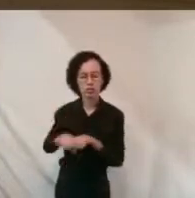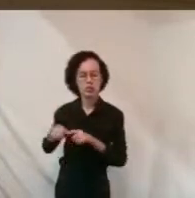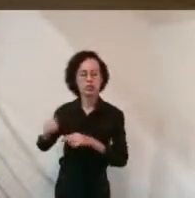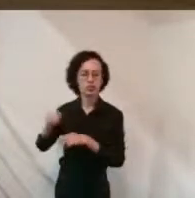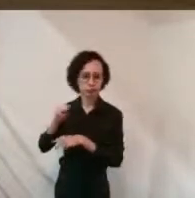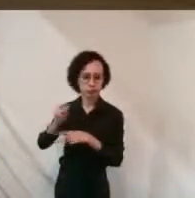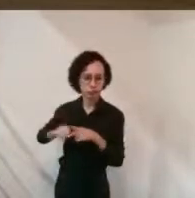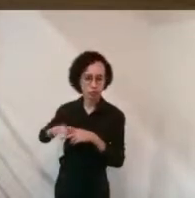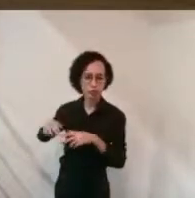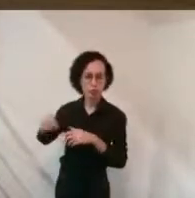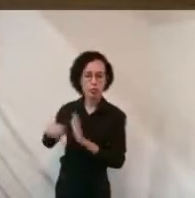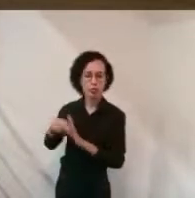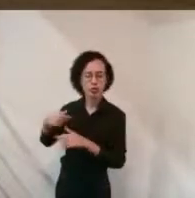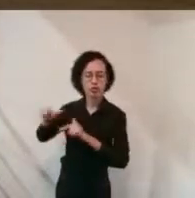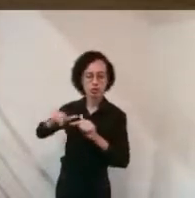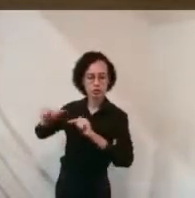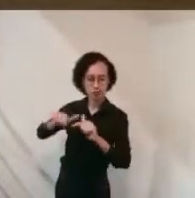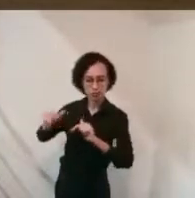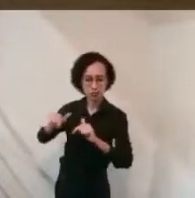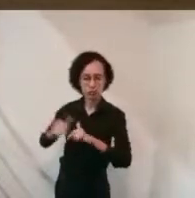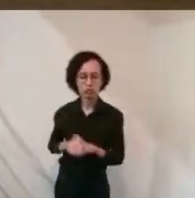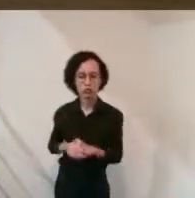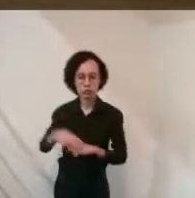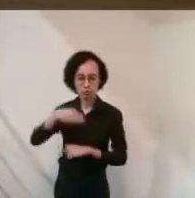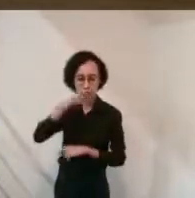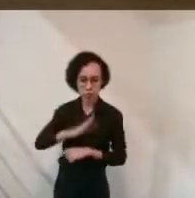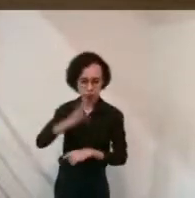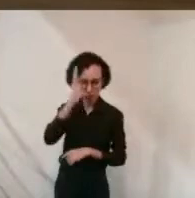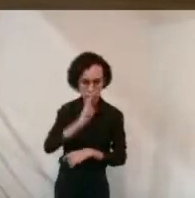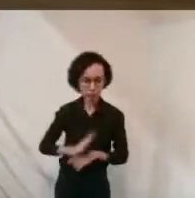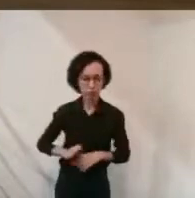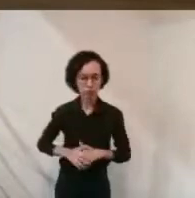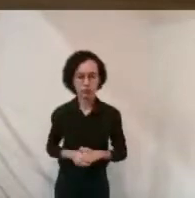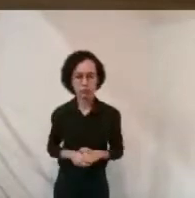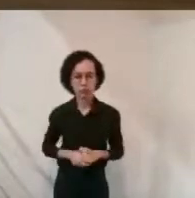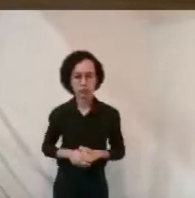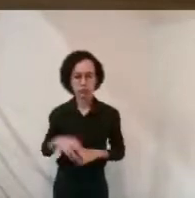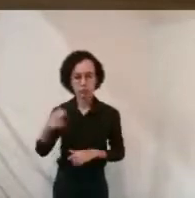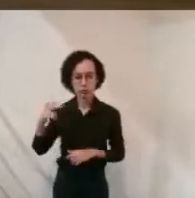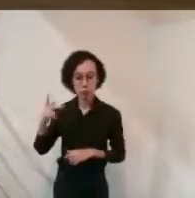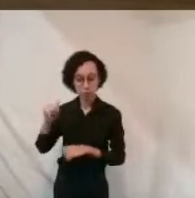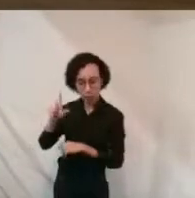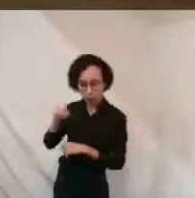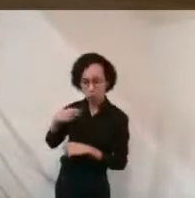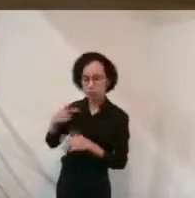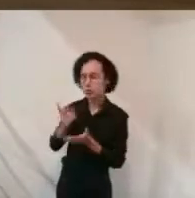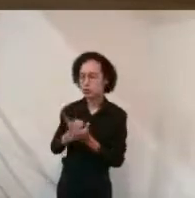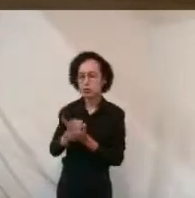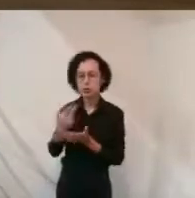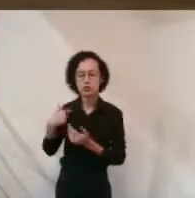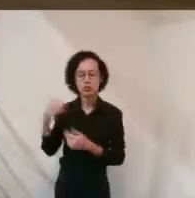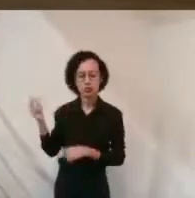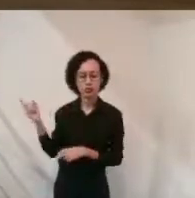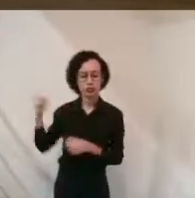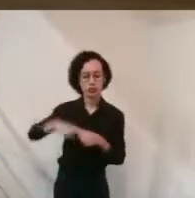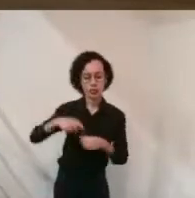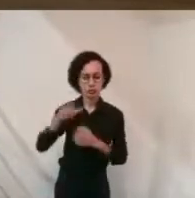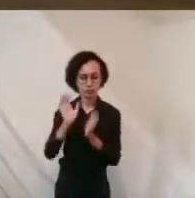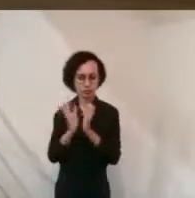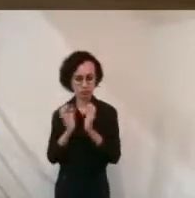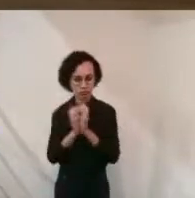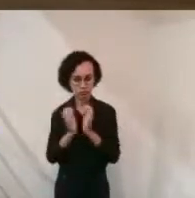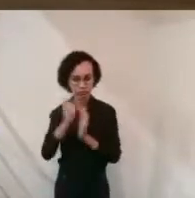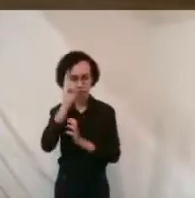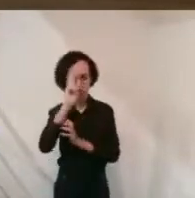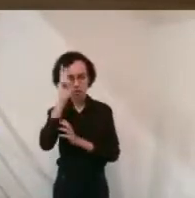também, a todos os colegas do Ministério Público Brasileiro. Doutor Paulo, sempre que eu venho aqui a Recife, me vem à